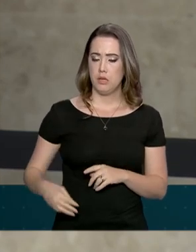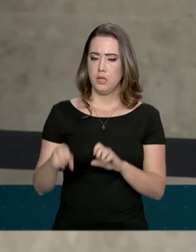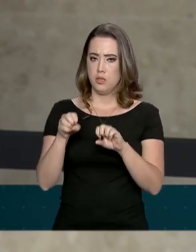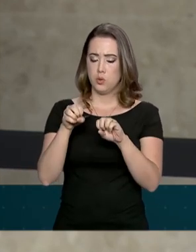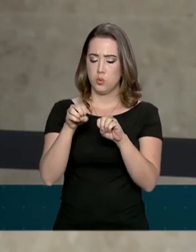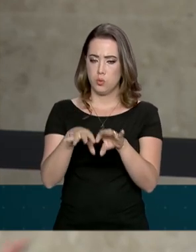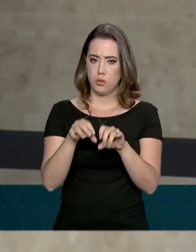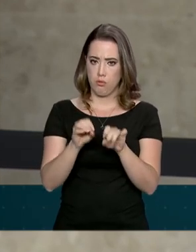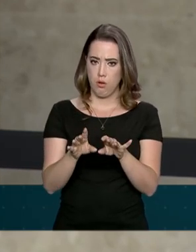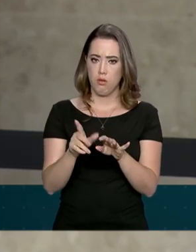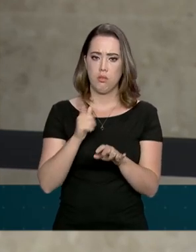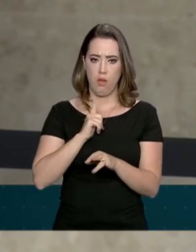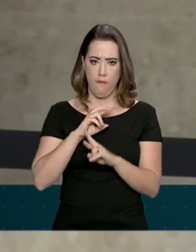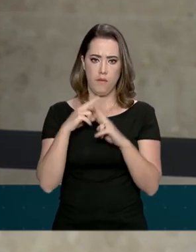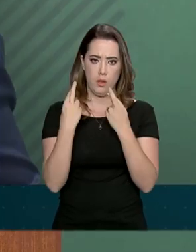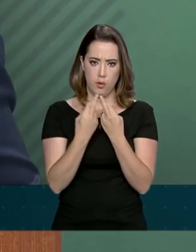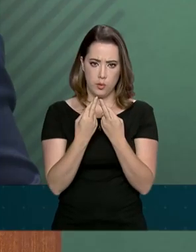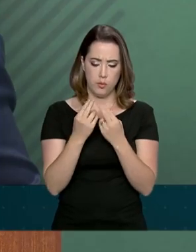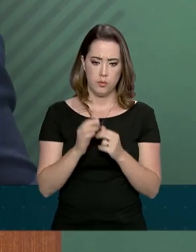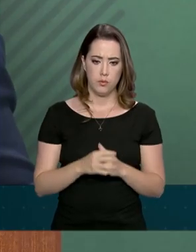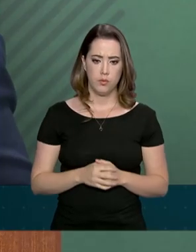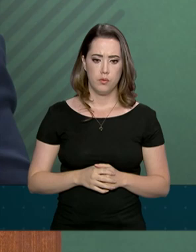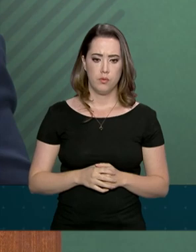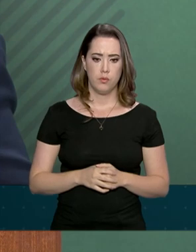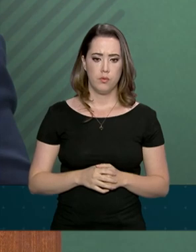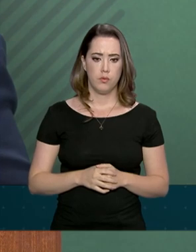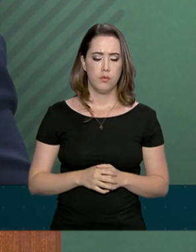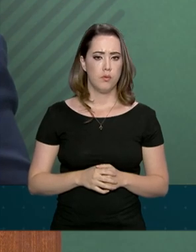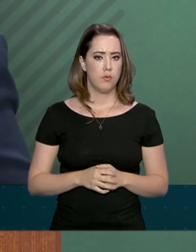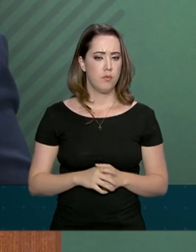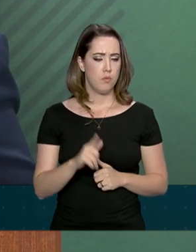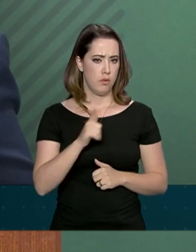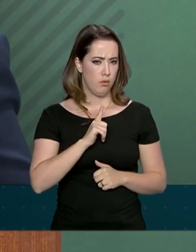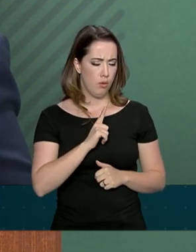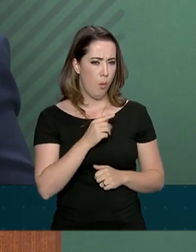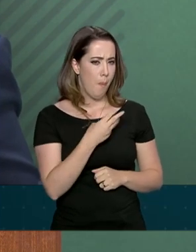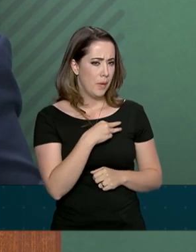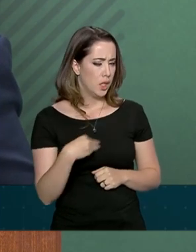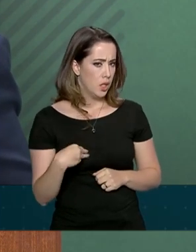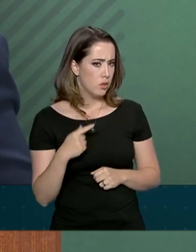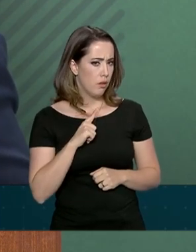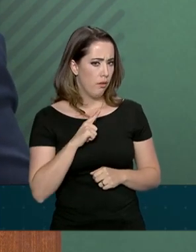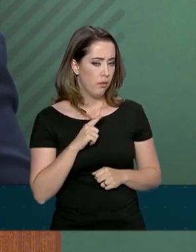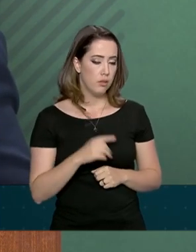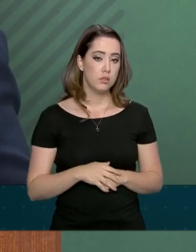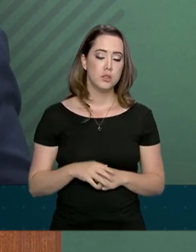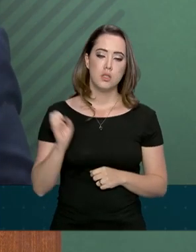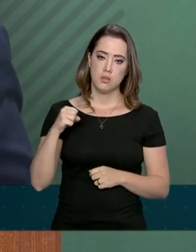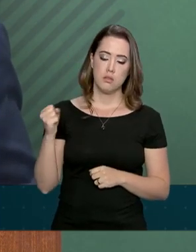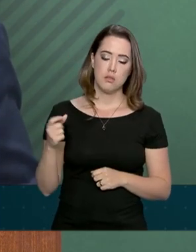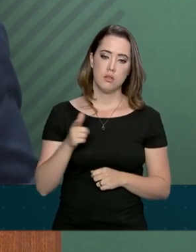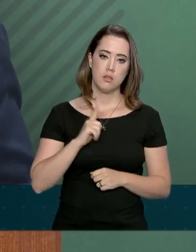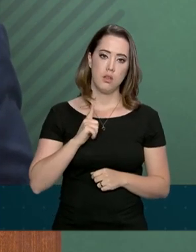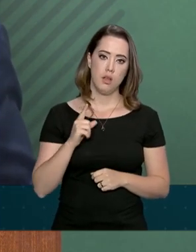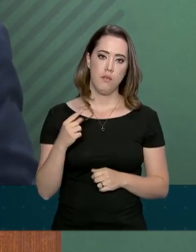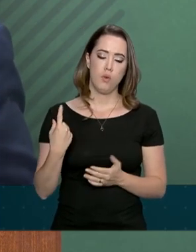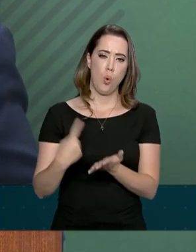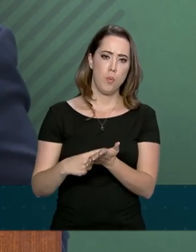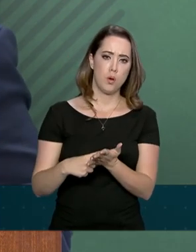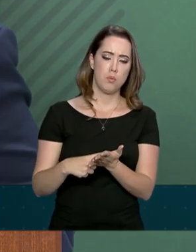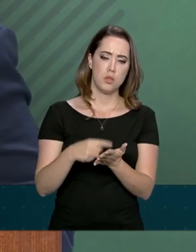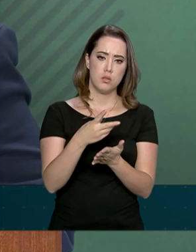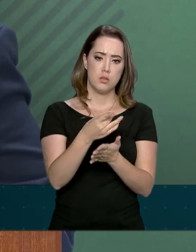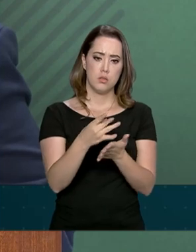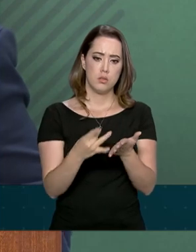ela aconteceu a gente pode sair eu sei como ele está olhando pra entrar aos realmente aconteceu a entrada da da agenda